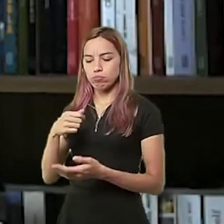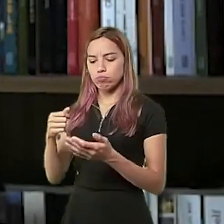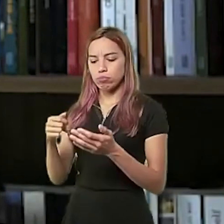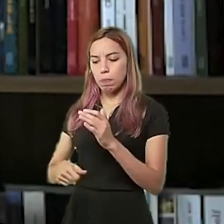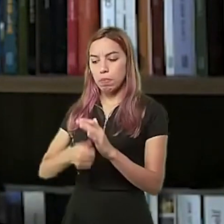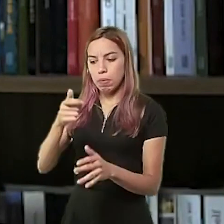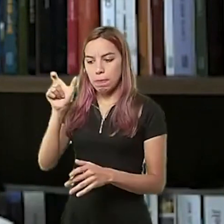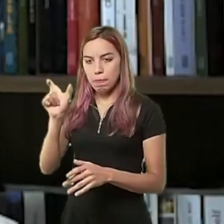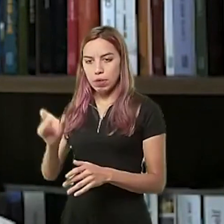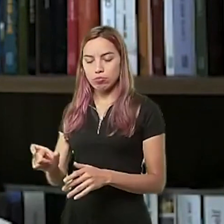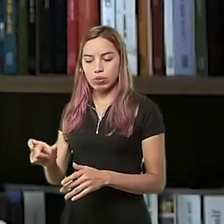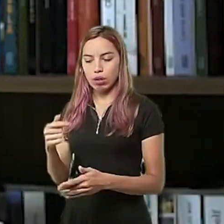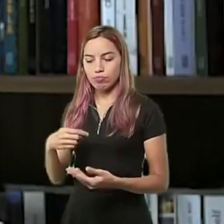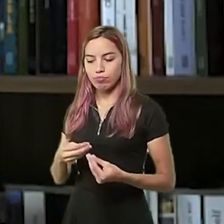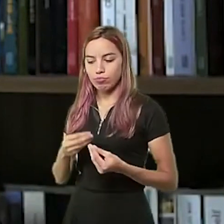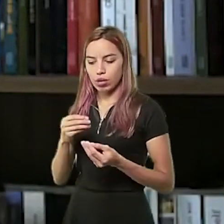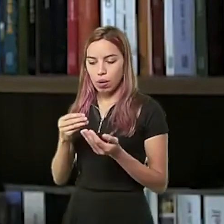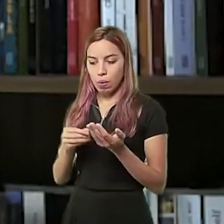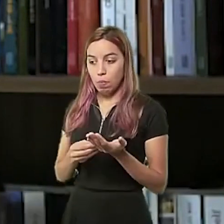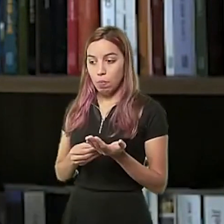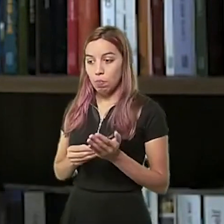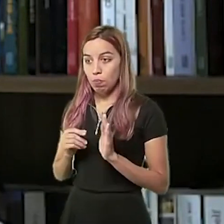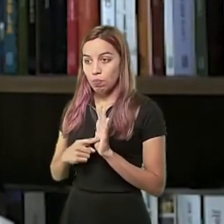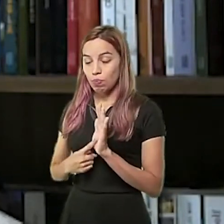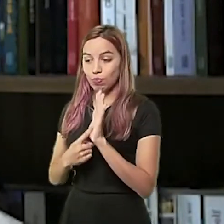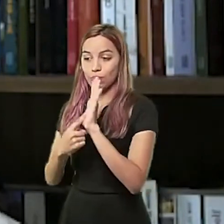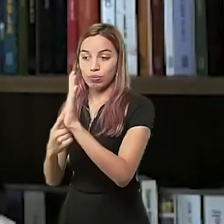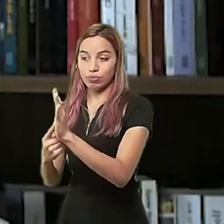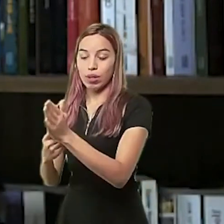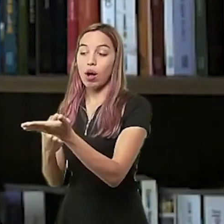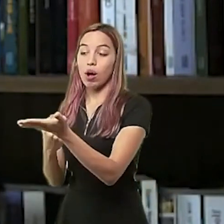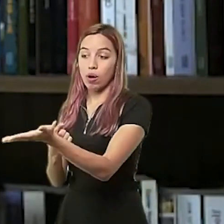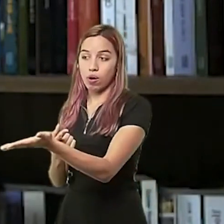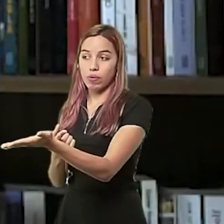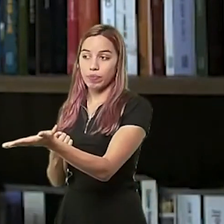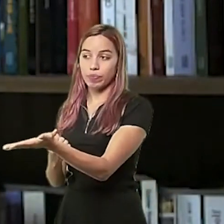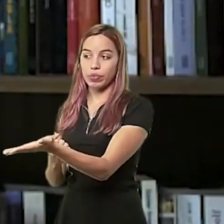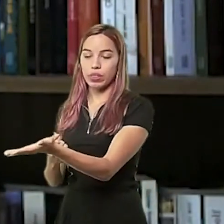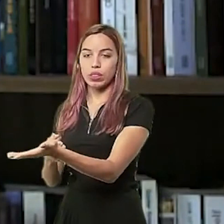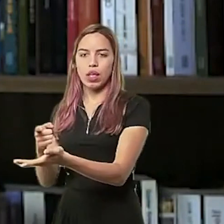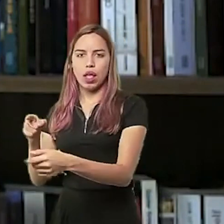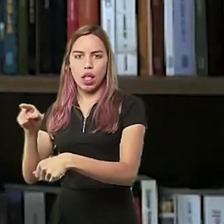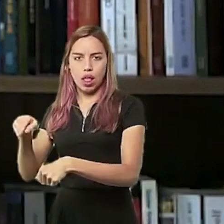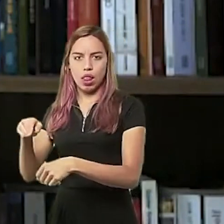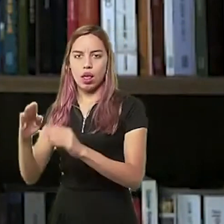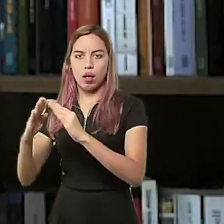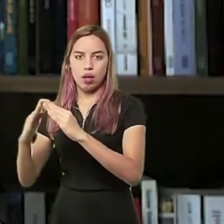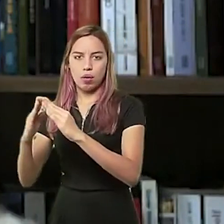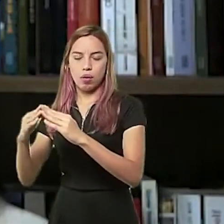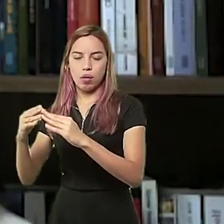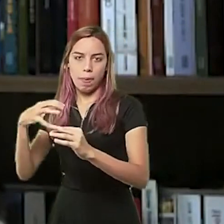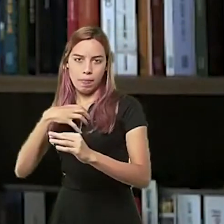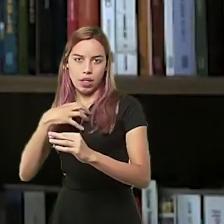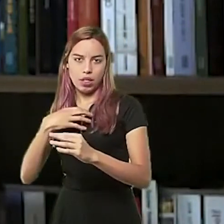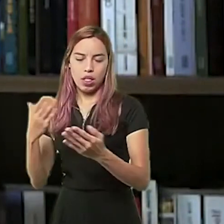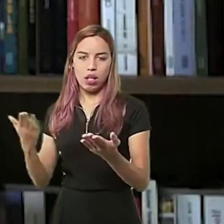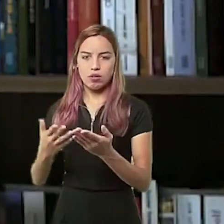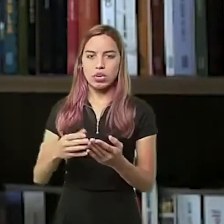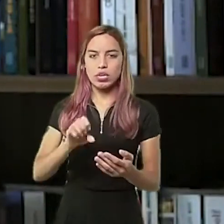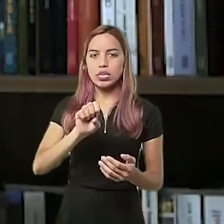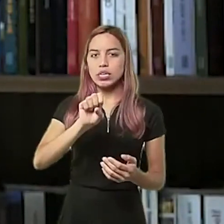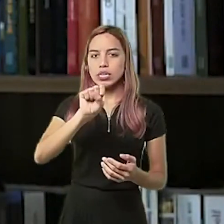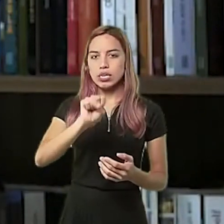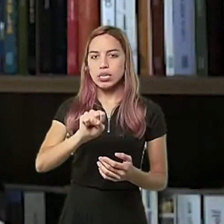originais de Torturado. E mandei para a Ana Valéria. Neste momento ela morava na Bahia. Ela agora mora em Santa Catarina, porque